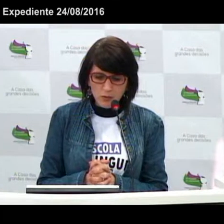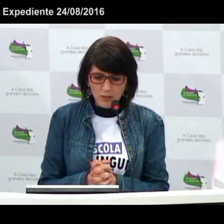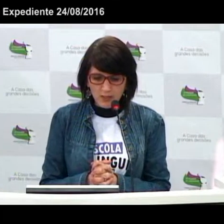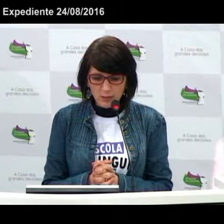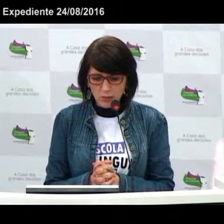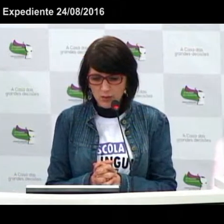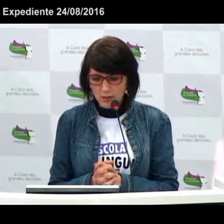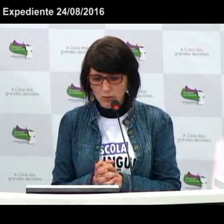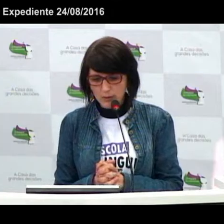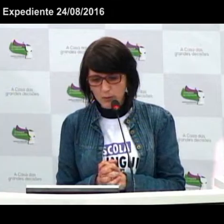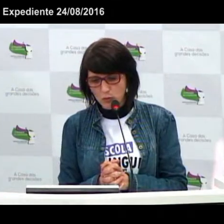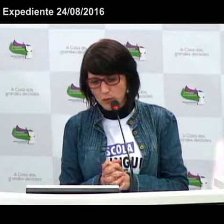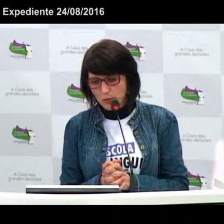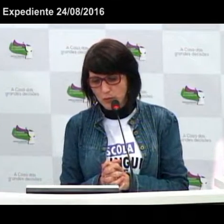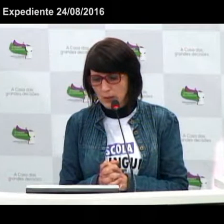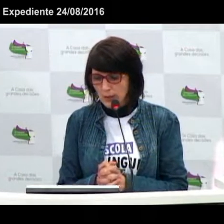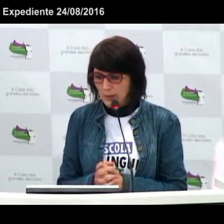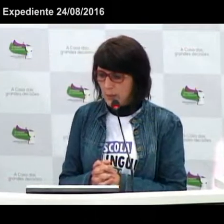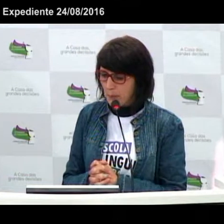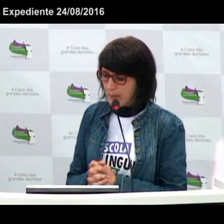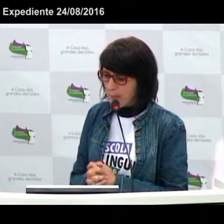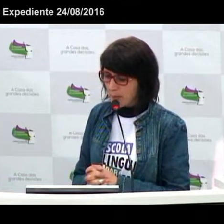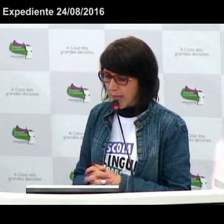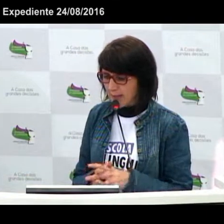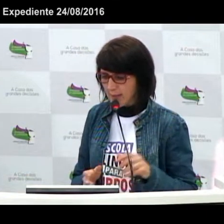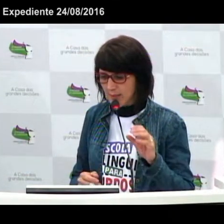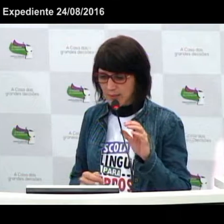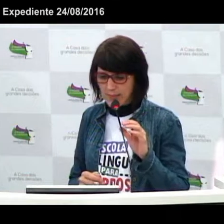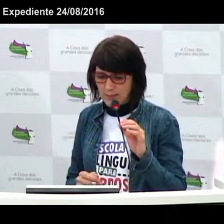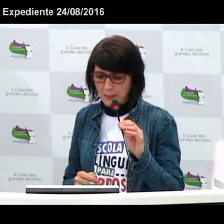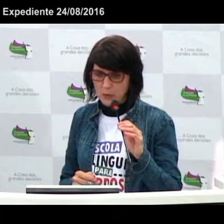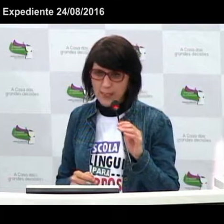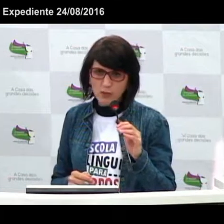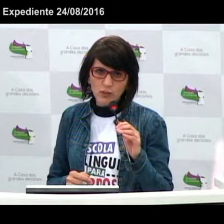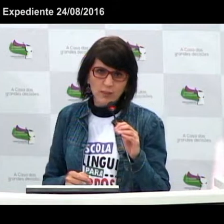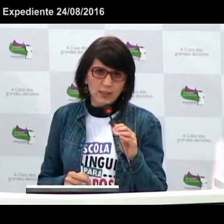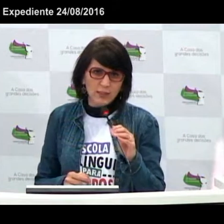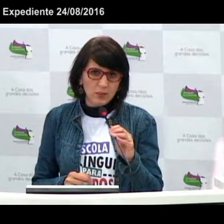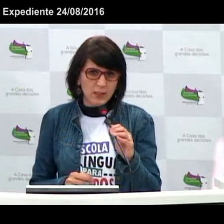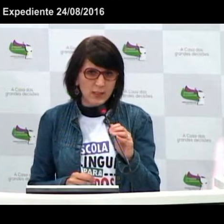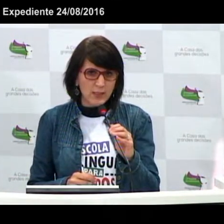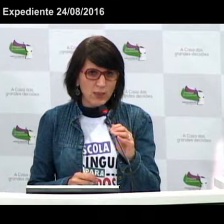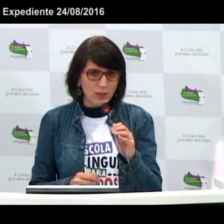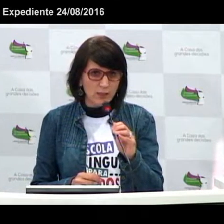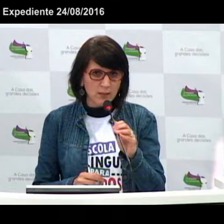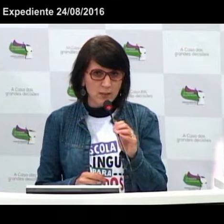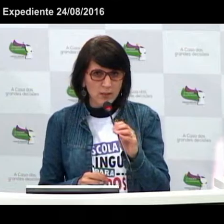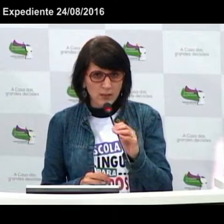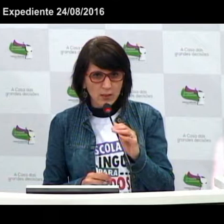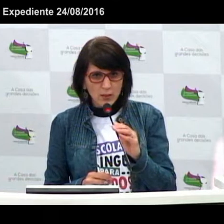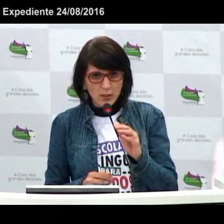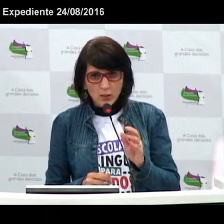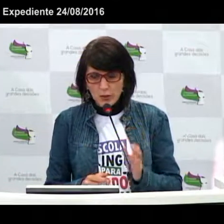a gente faz a sugestão ao Executivo para adaptar as necessidades da mulher gestante cadeira de